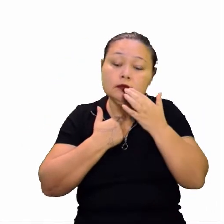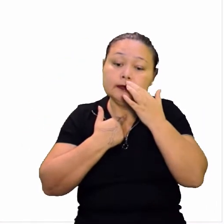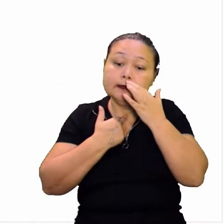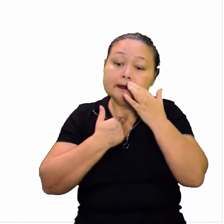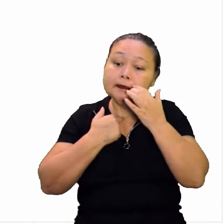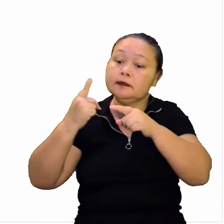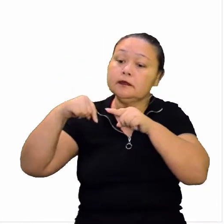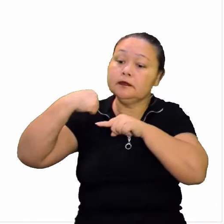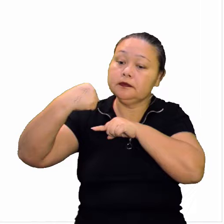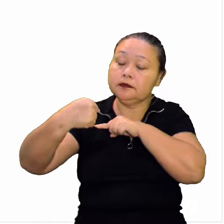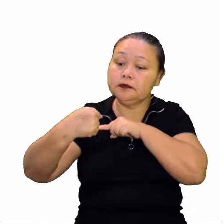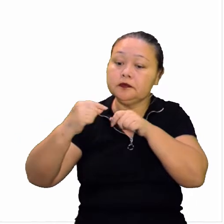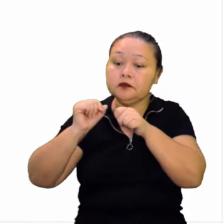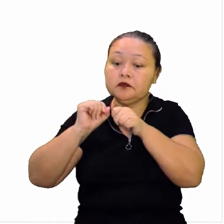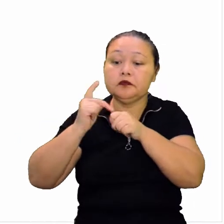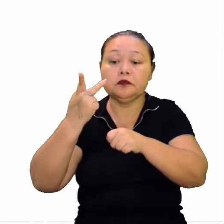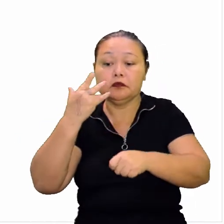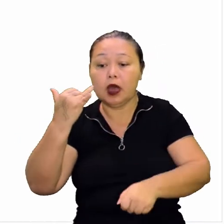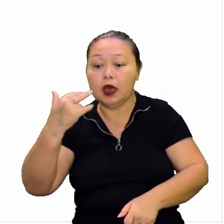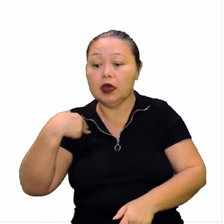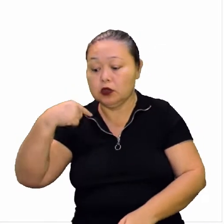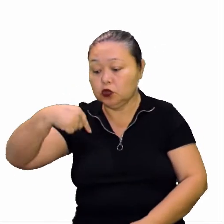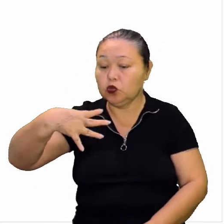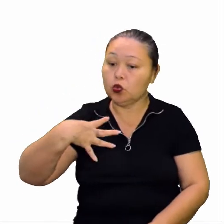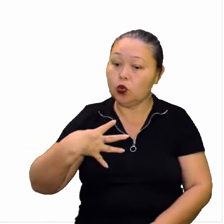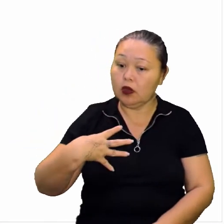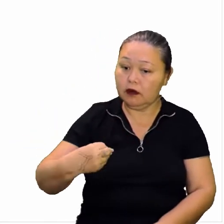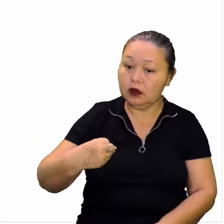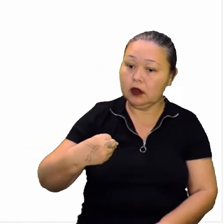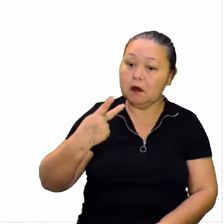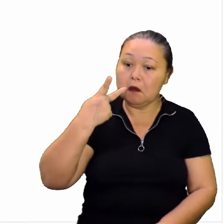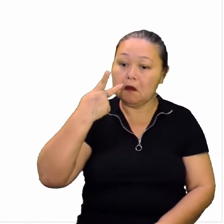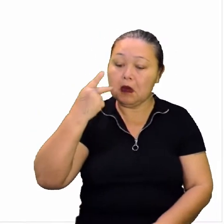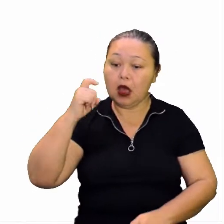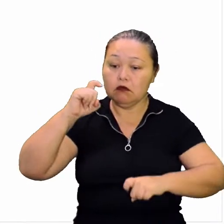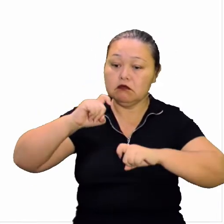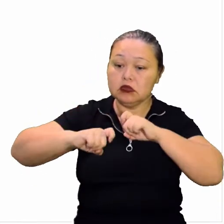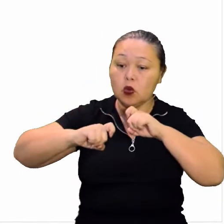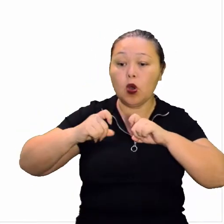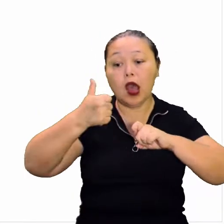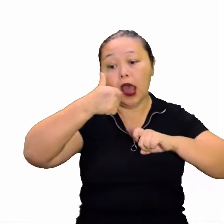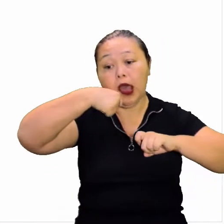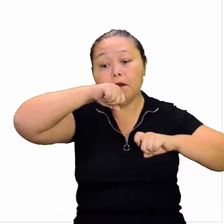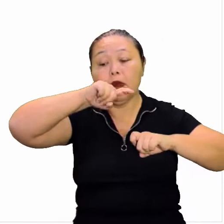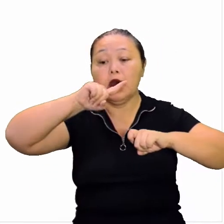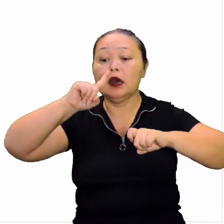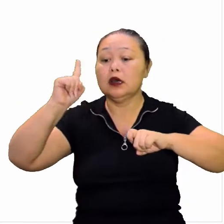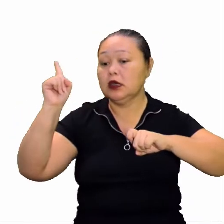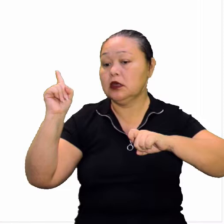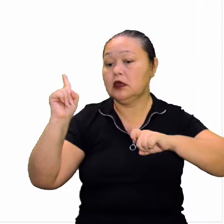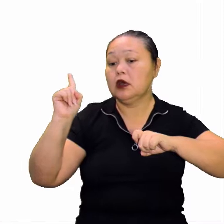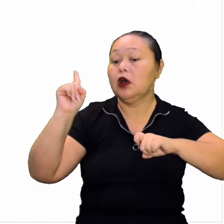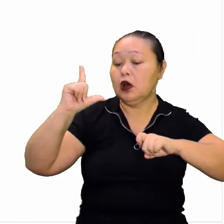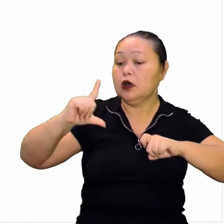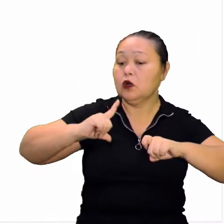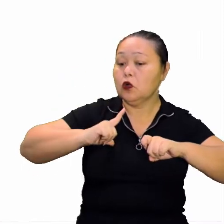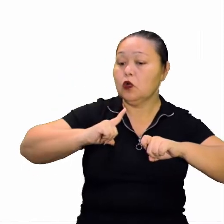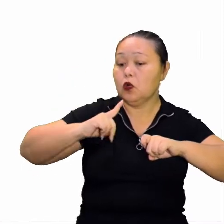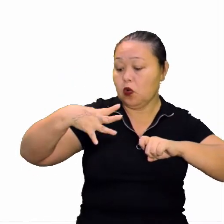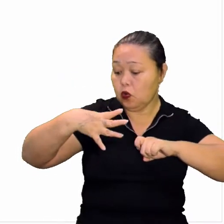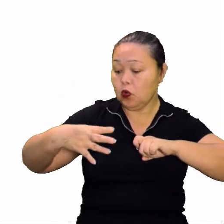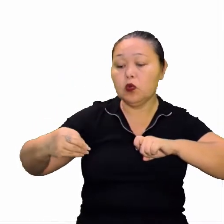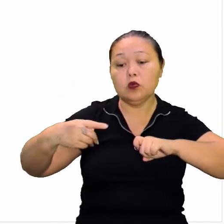gerar filho, o pai gerar filho com a filha, a mãe com o filho. Mas teve épocas que